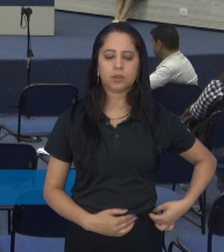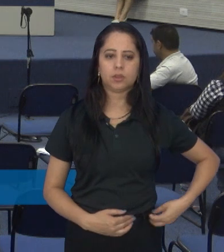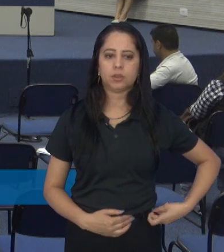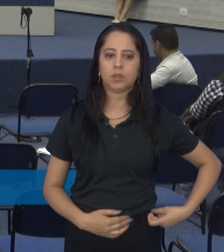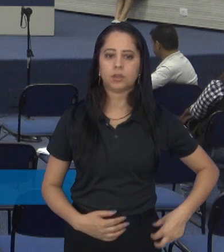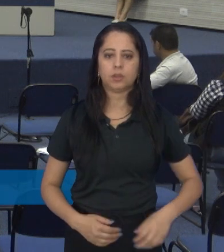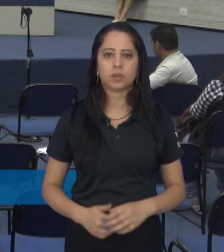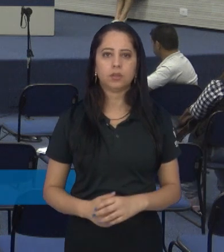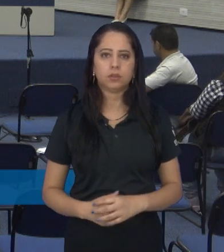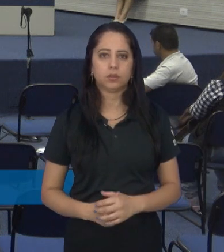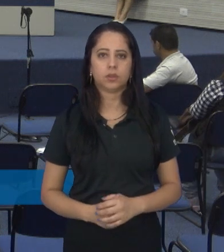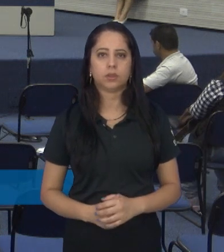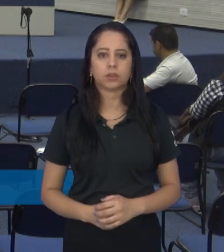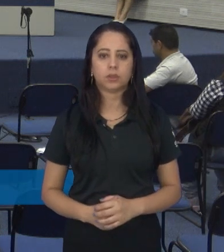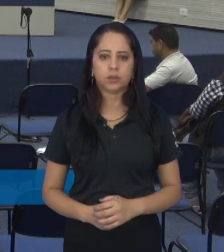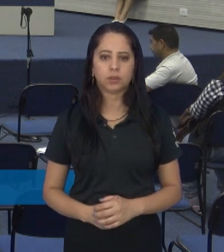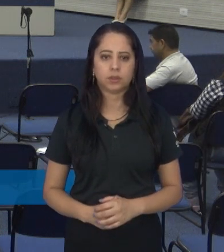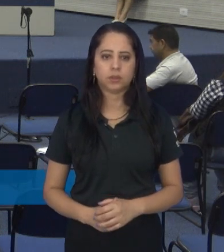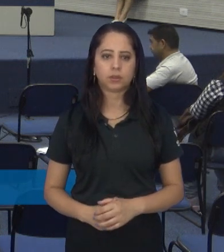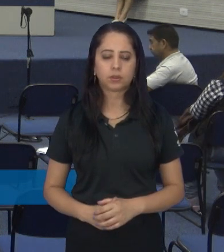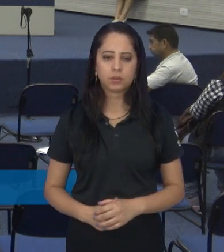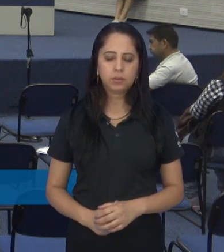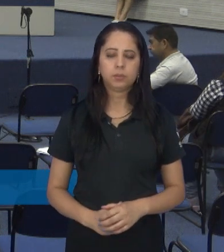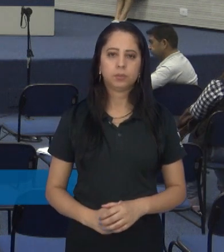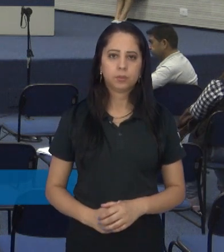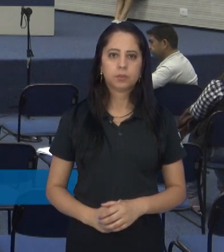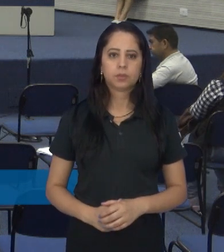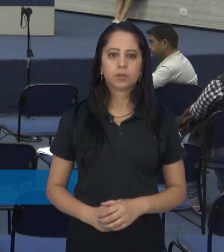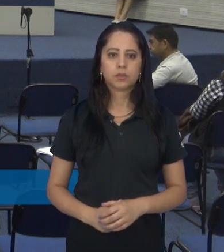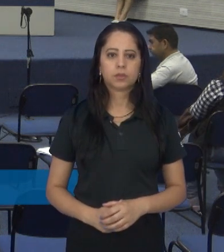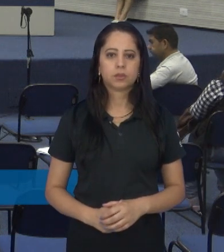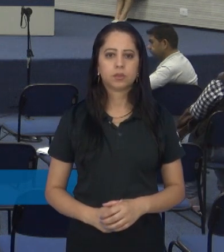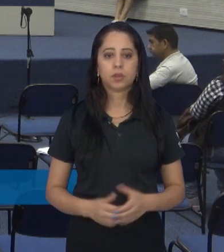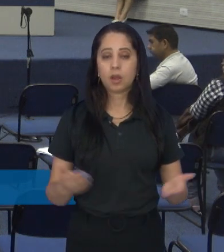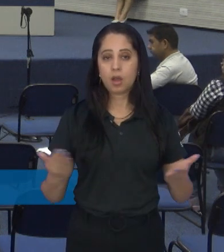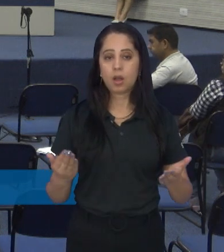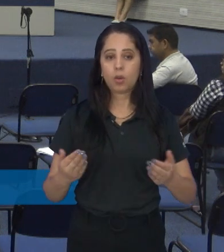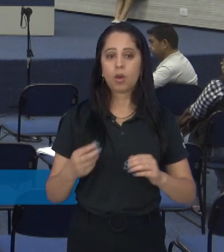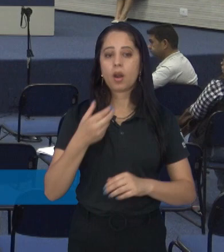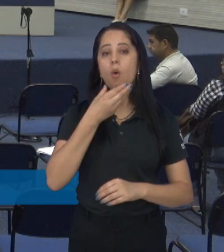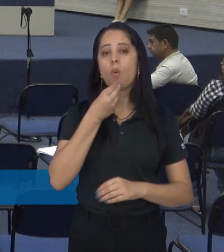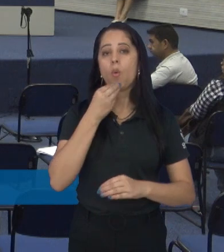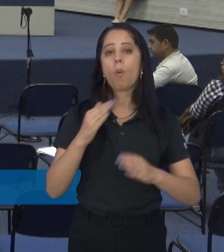próximo inscrito o senhor David Morais do banhado não existe